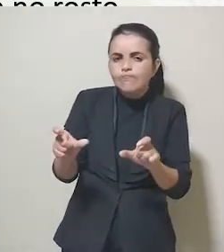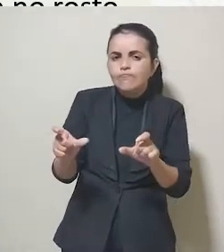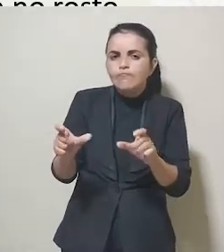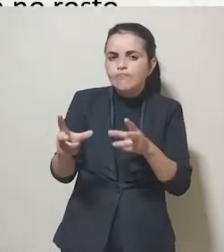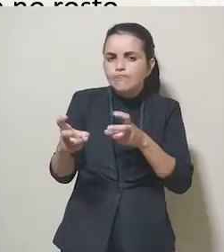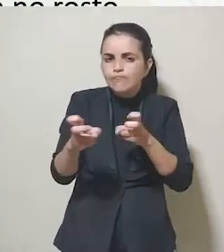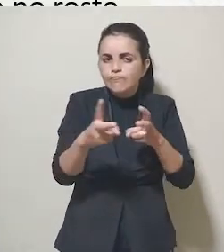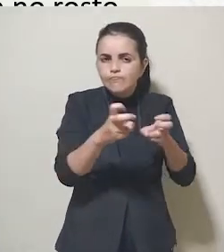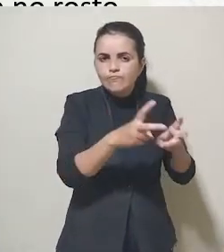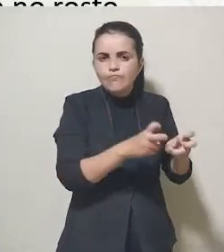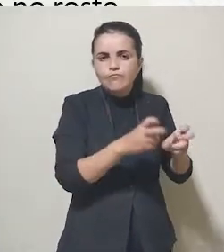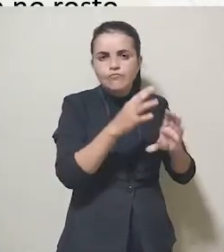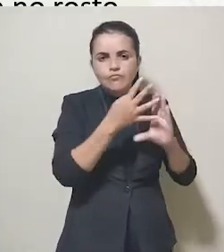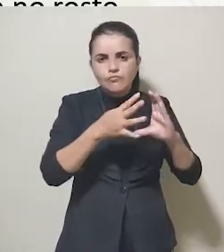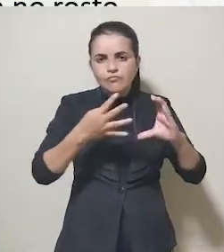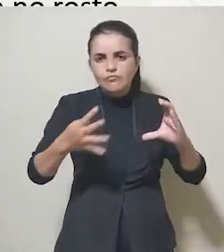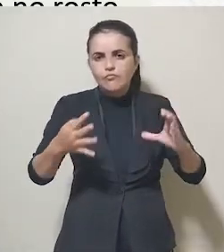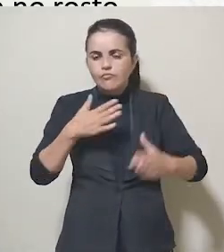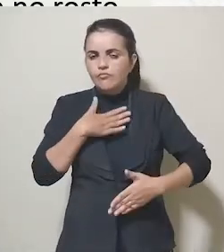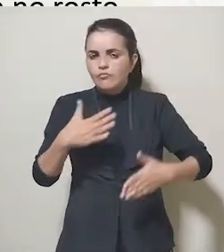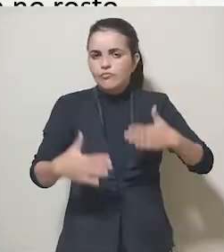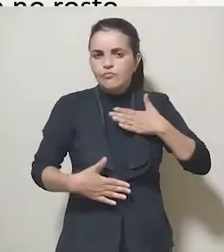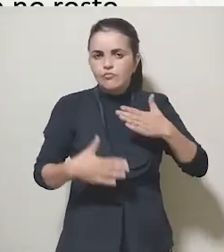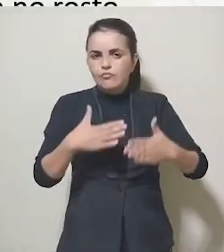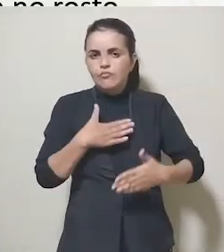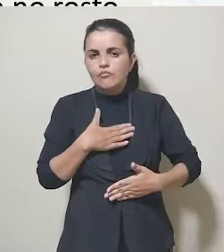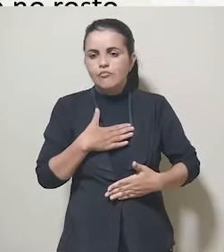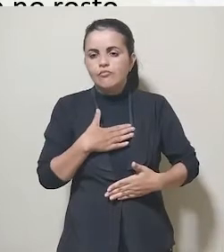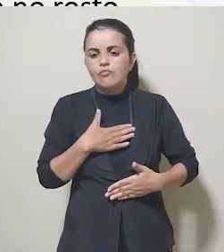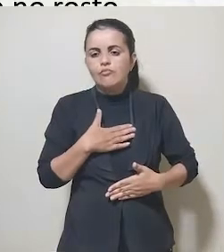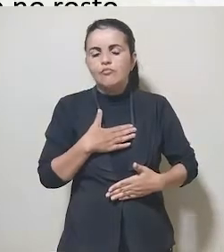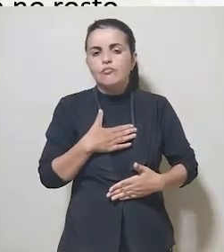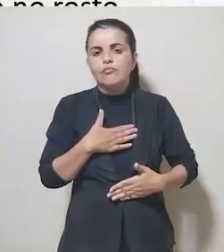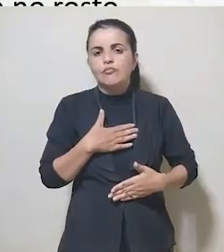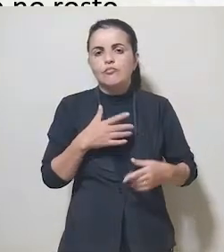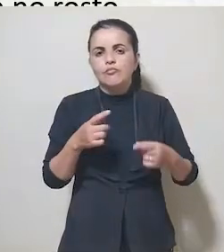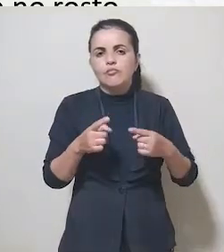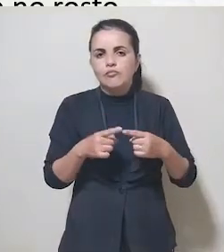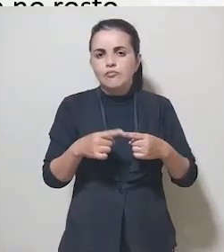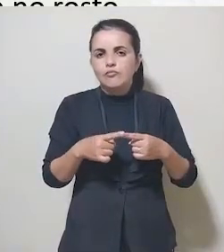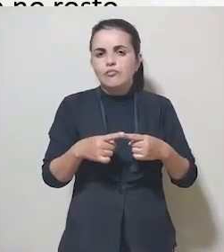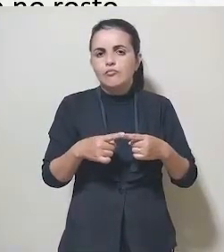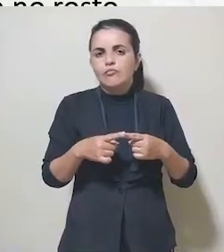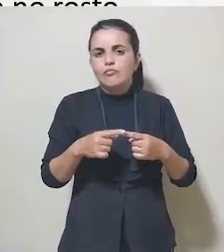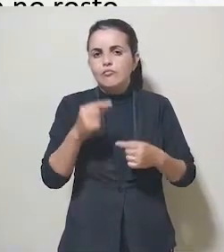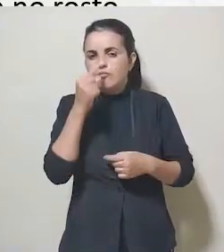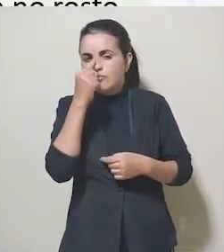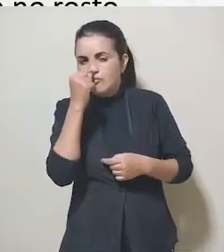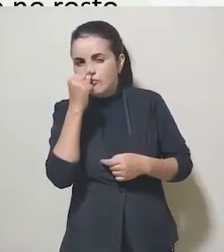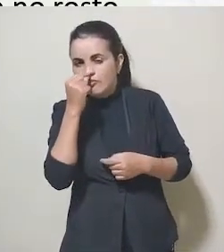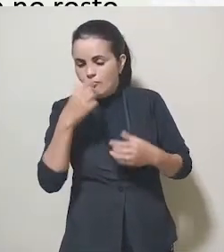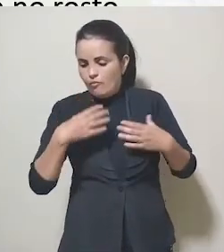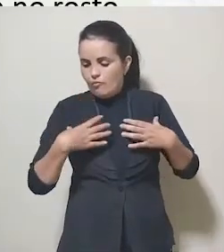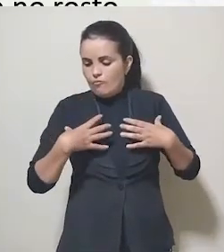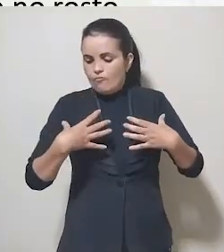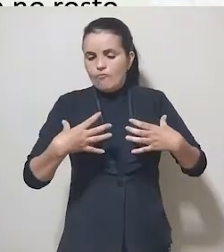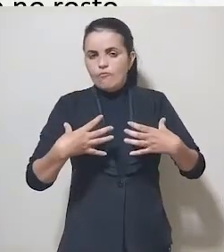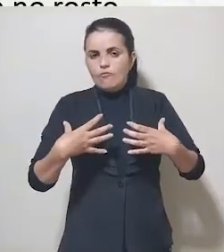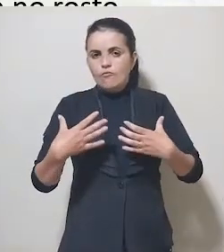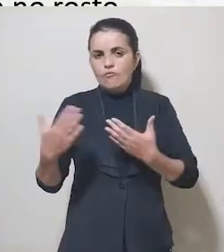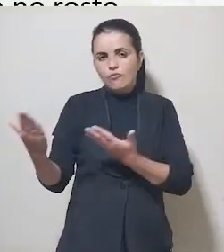nas meninas, as características sexuais secundárias elas são crescimento de seios. Então, quando o